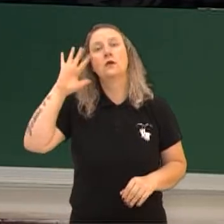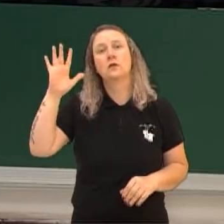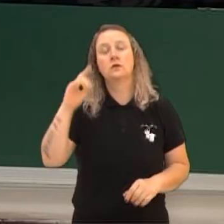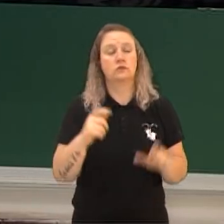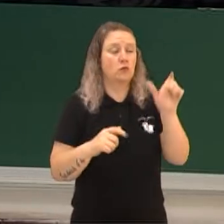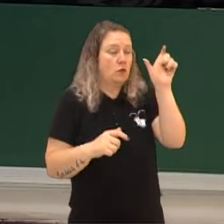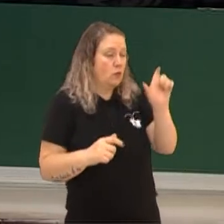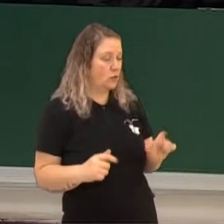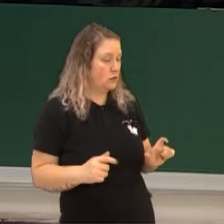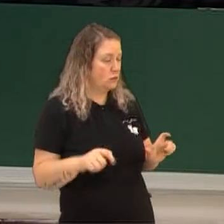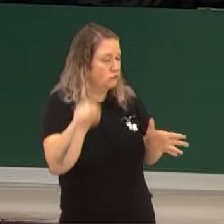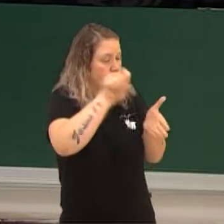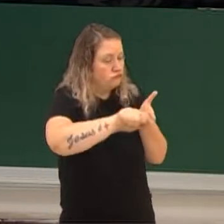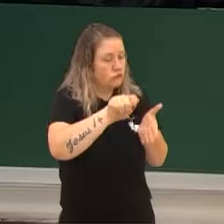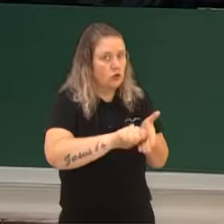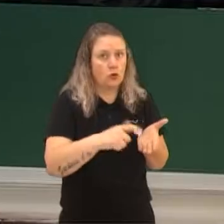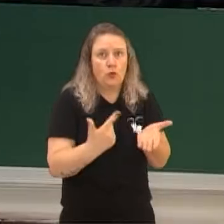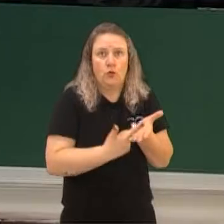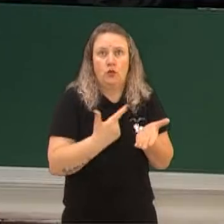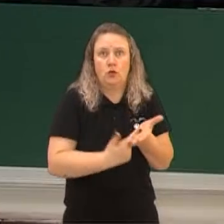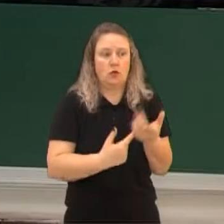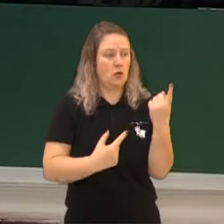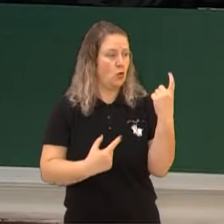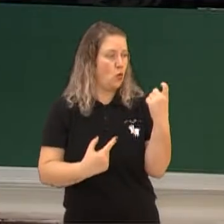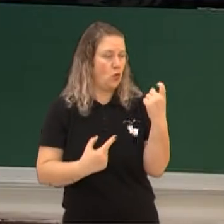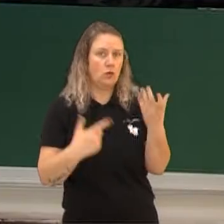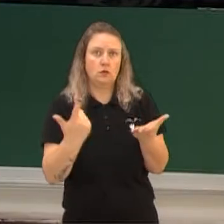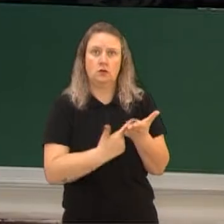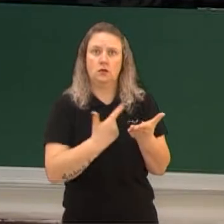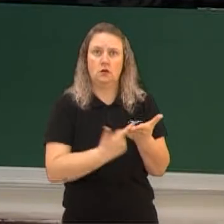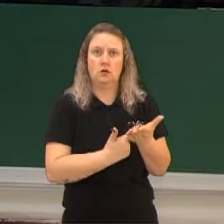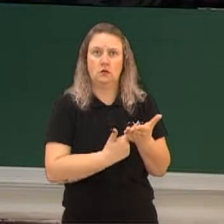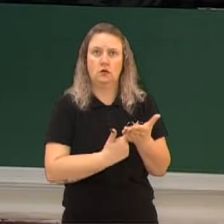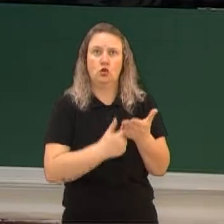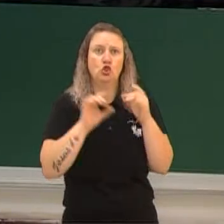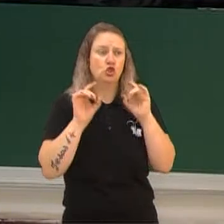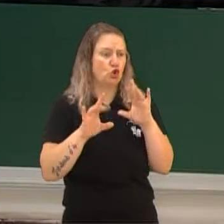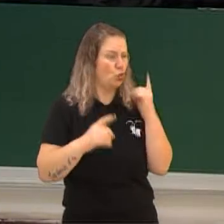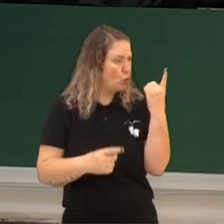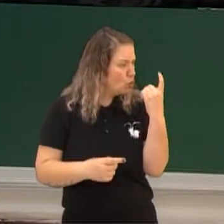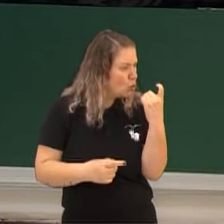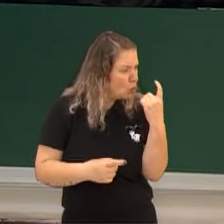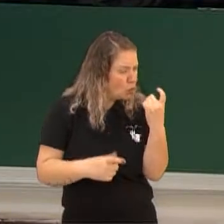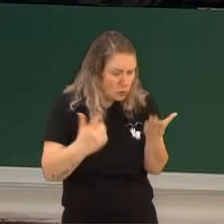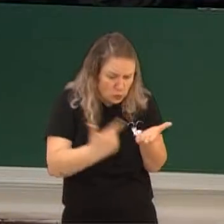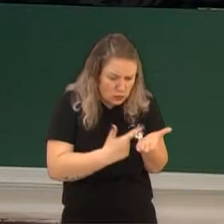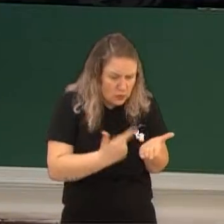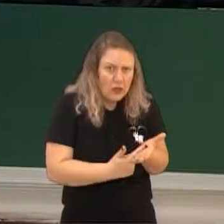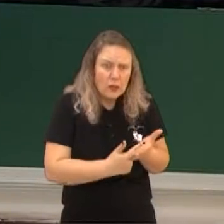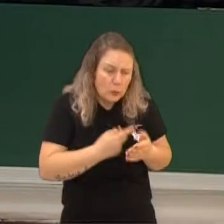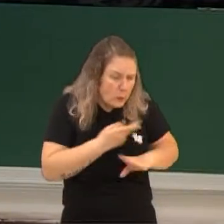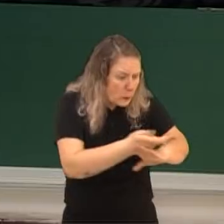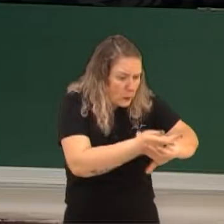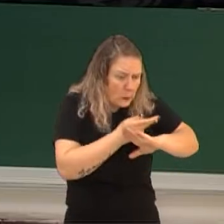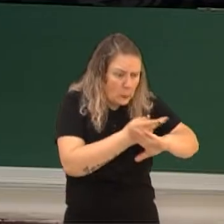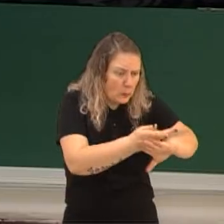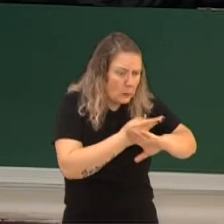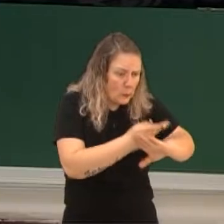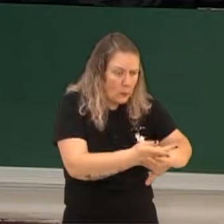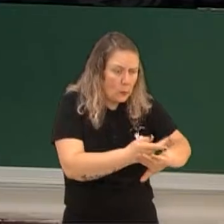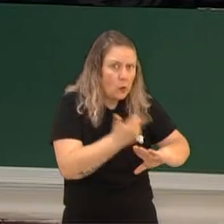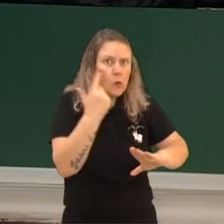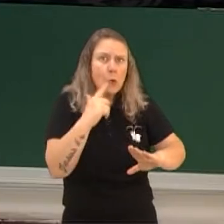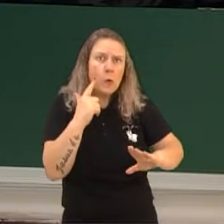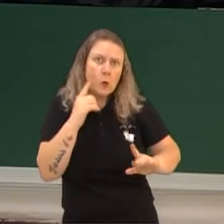livro e só existia um livro. Se alguém quisesse saber daquele conhecimento, tinha que ir atrás daquele livro que aquela pessoa escreveu. E aí